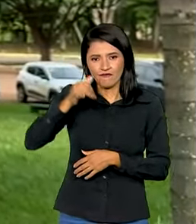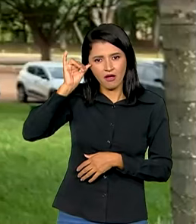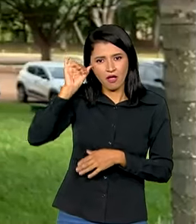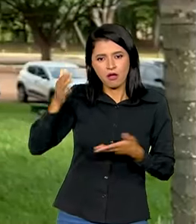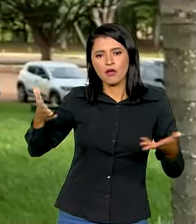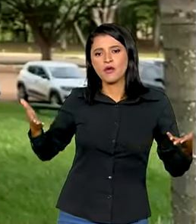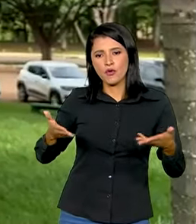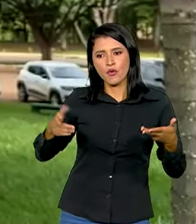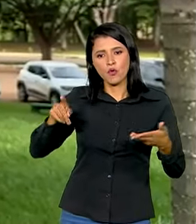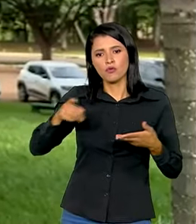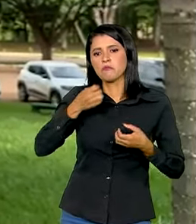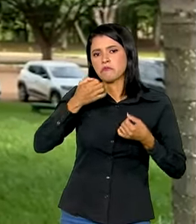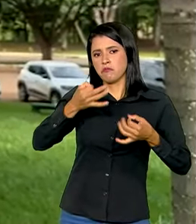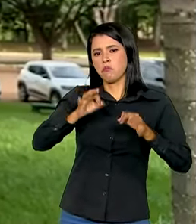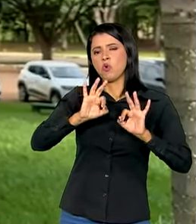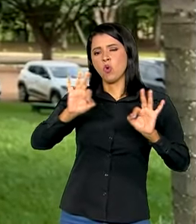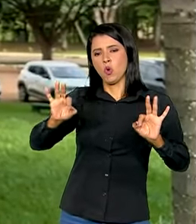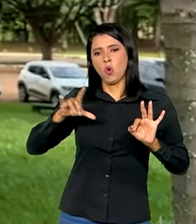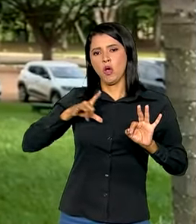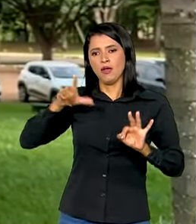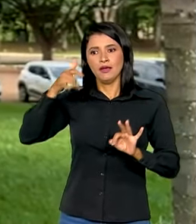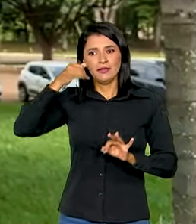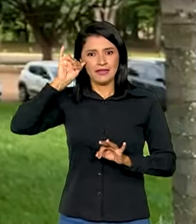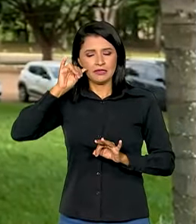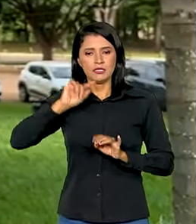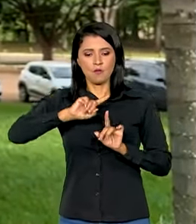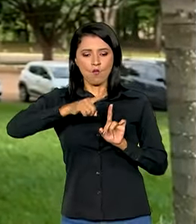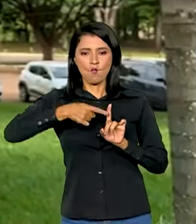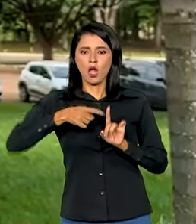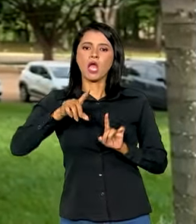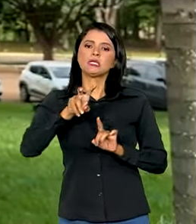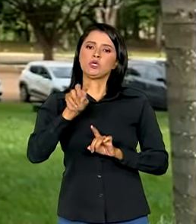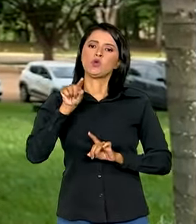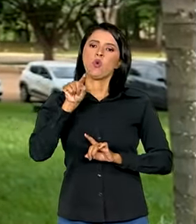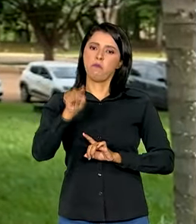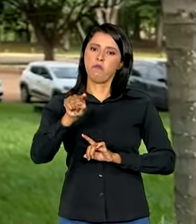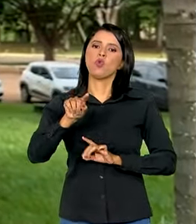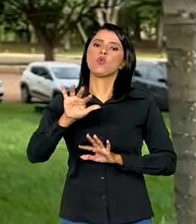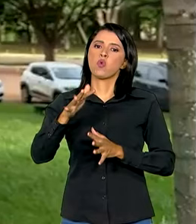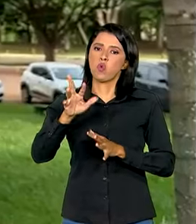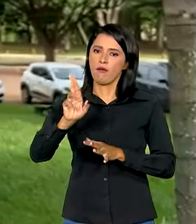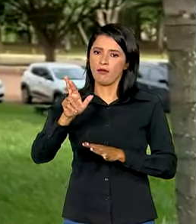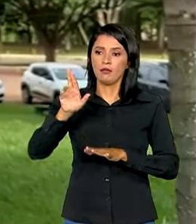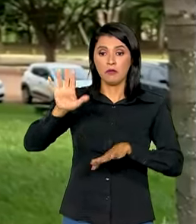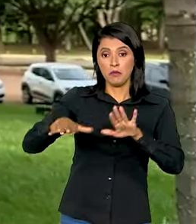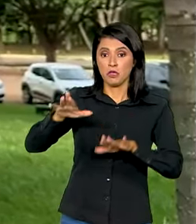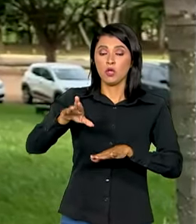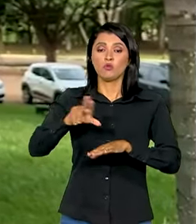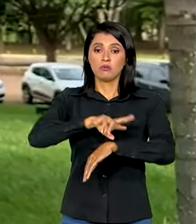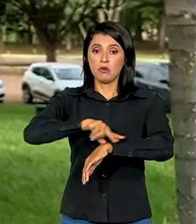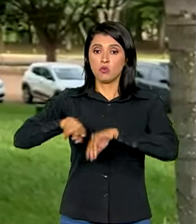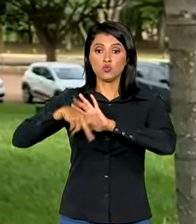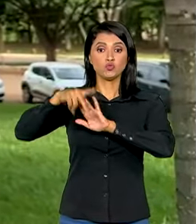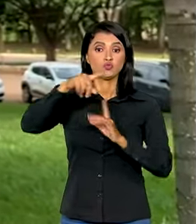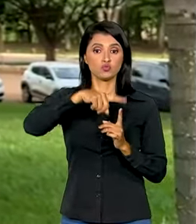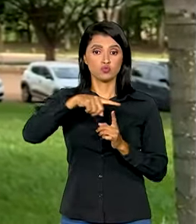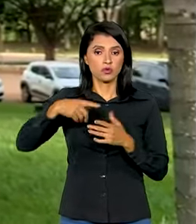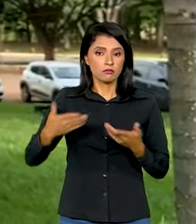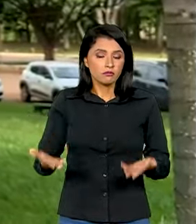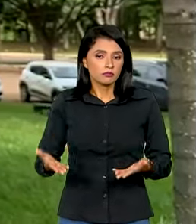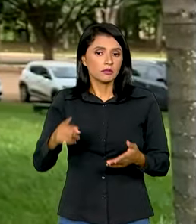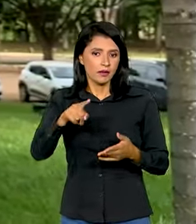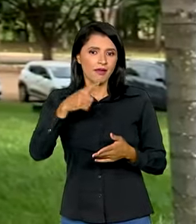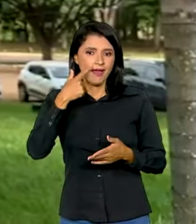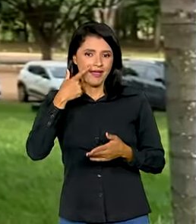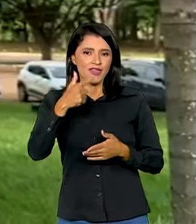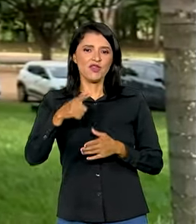boa matriz aí, principalmente se tiver prenha, não sai por menos de 5 mil reais, dependendo da raça, né, da espécie. E o